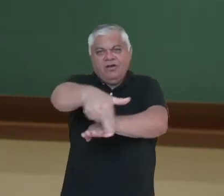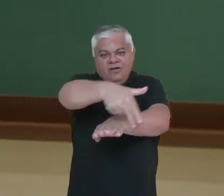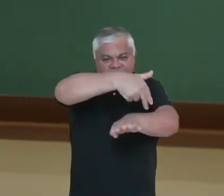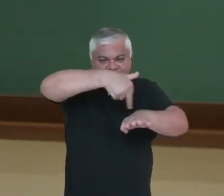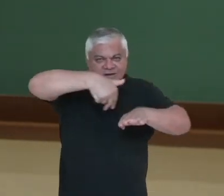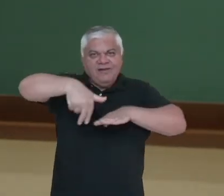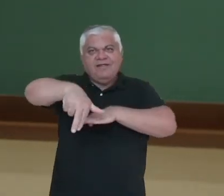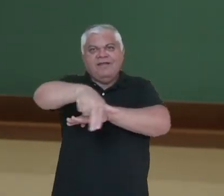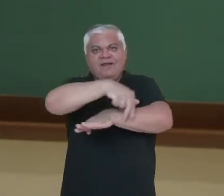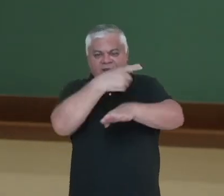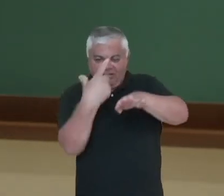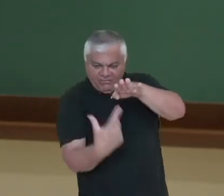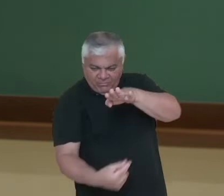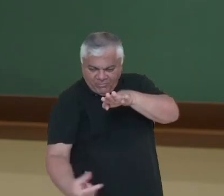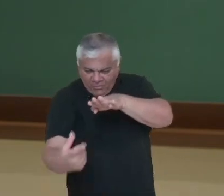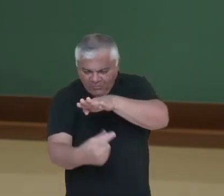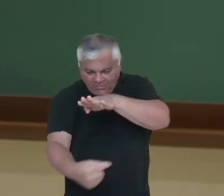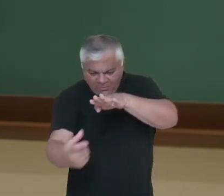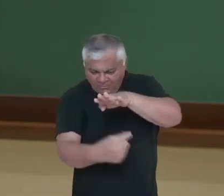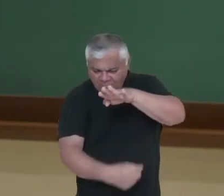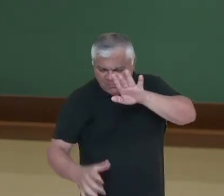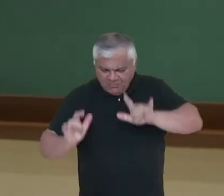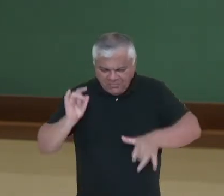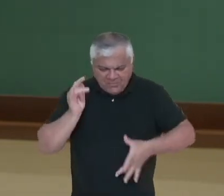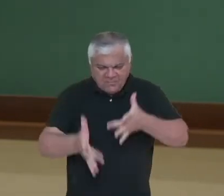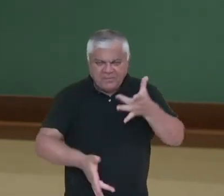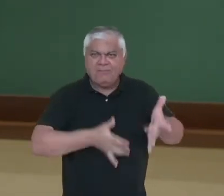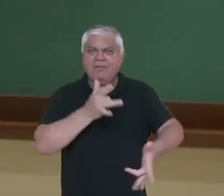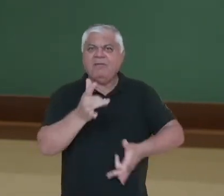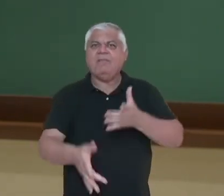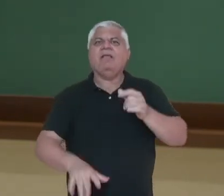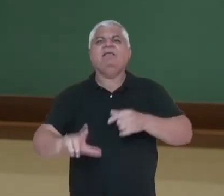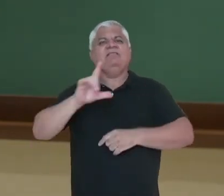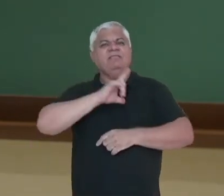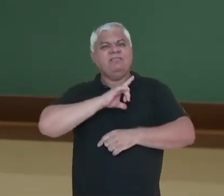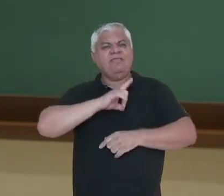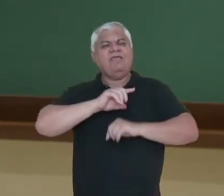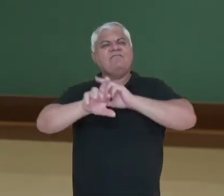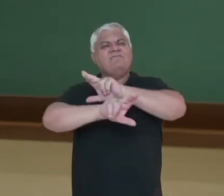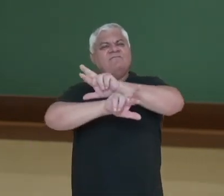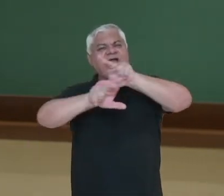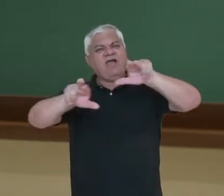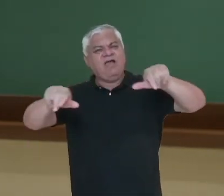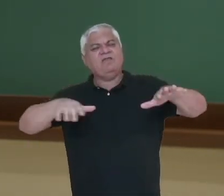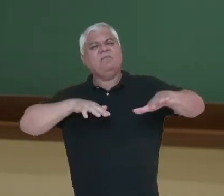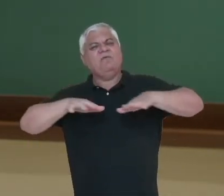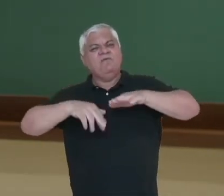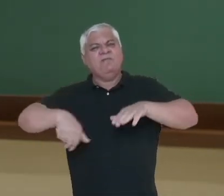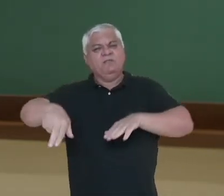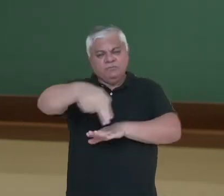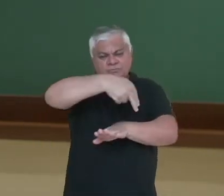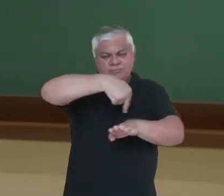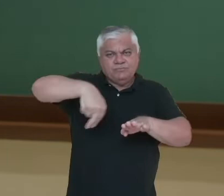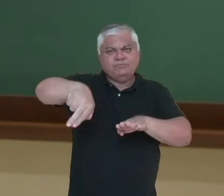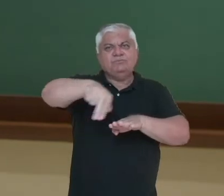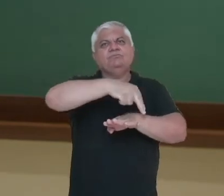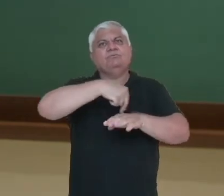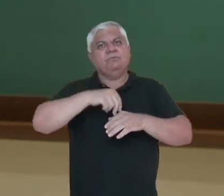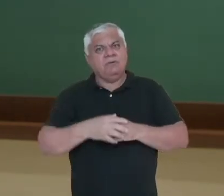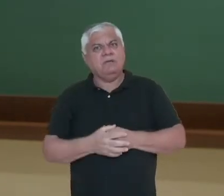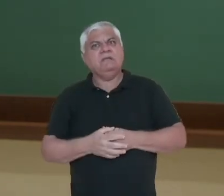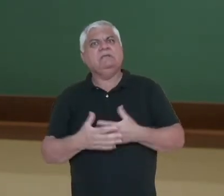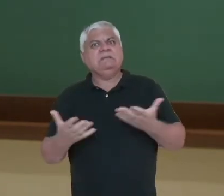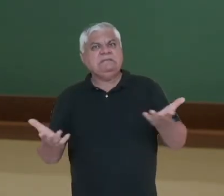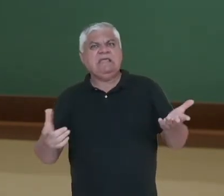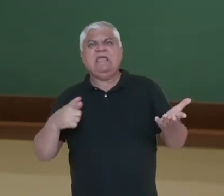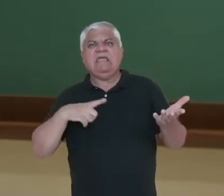Por isso quando você vê um Jackson Pollock pendurar na parede, você vê que ele tem movimentos circulares com movimentos intensos num canto,